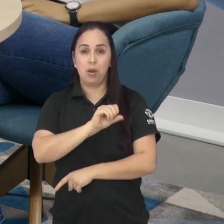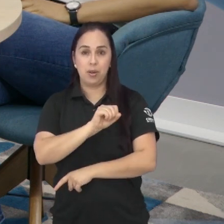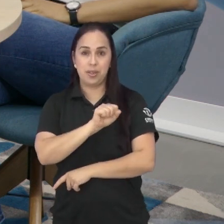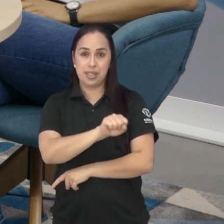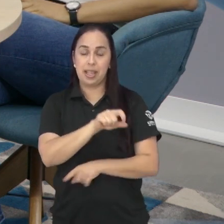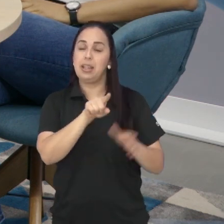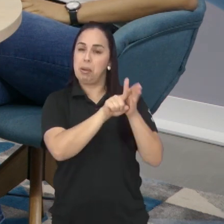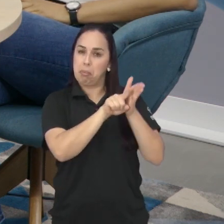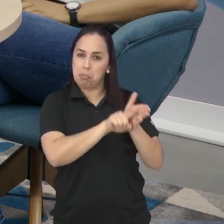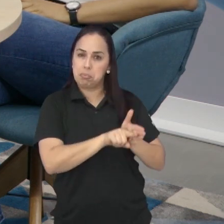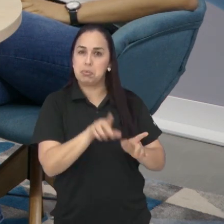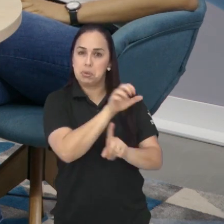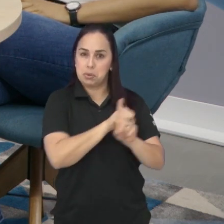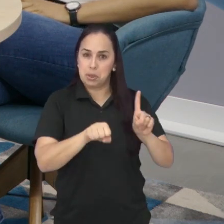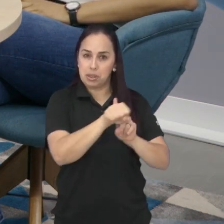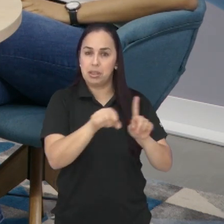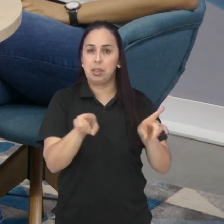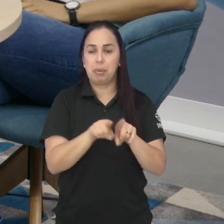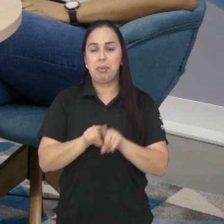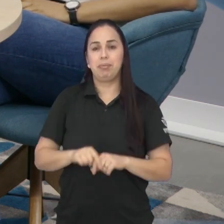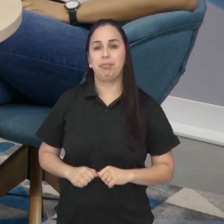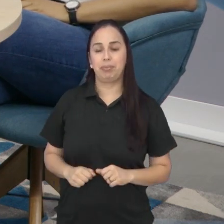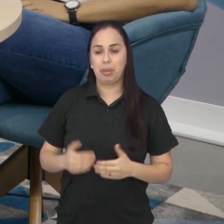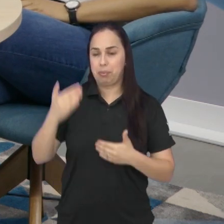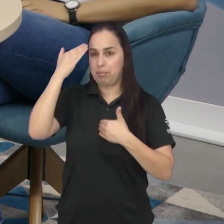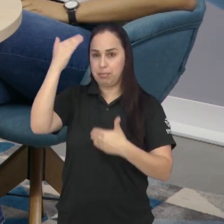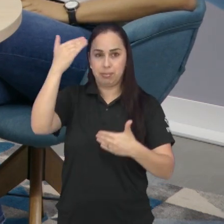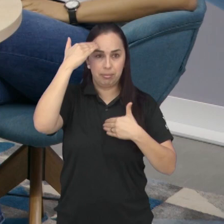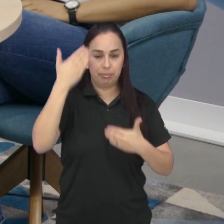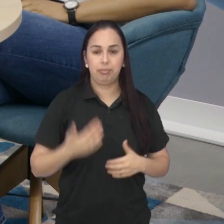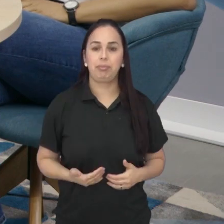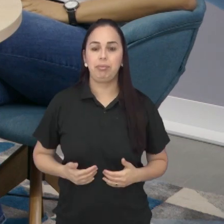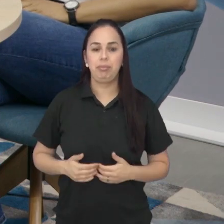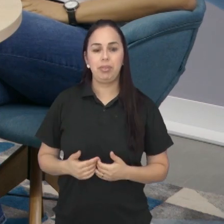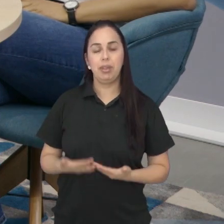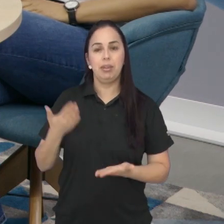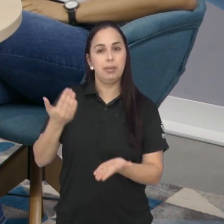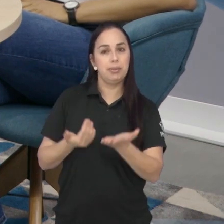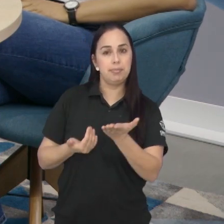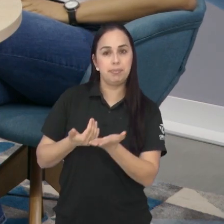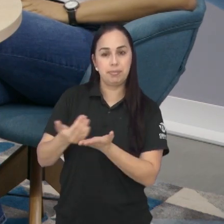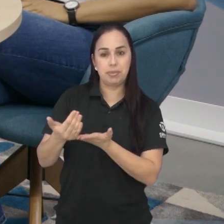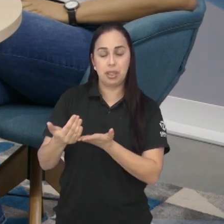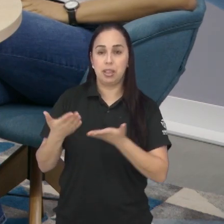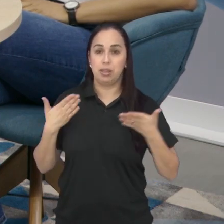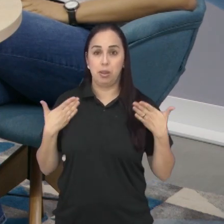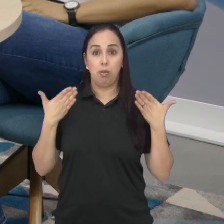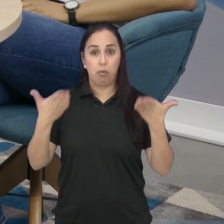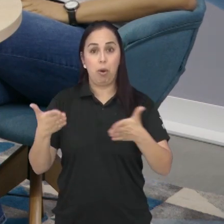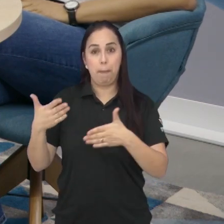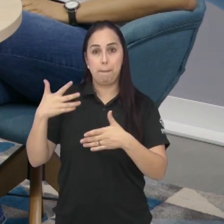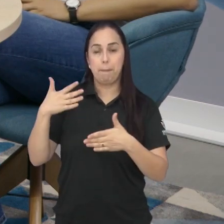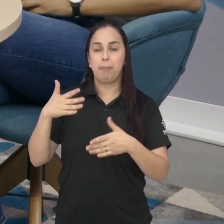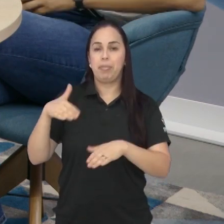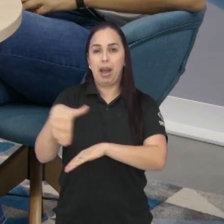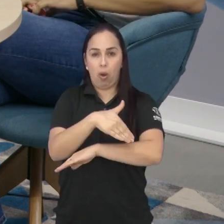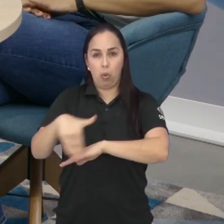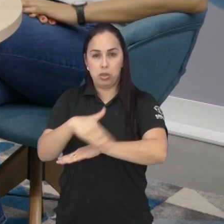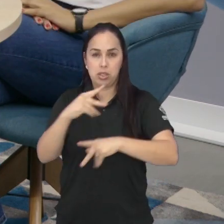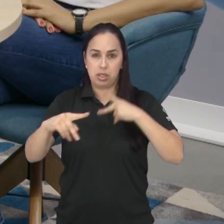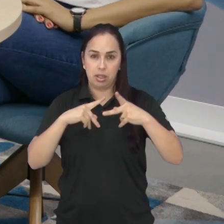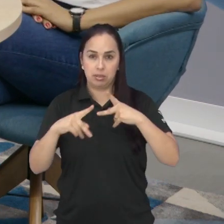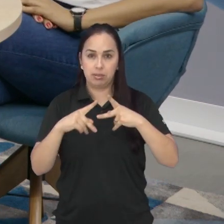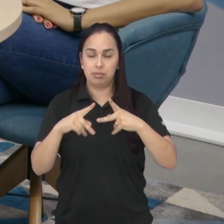Scaquetti. Sejam muito bem-vindas, meninas. Obrigada. Bom, eu queria começar, eu fui para as ruas de São José dos Campos antes da gente